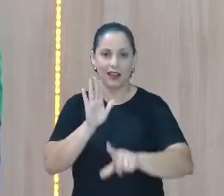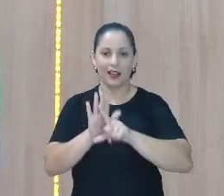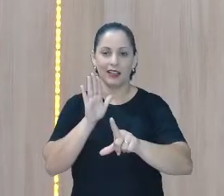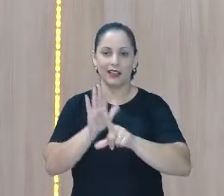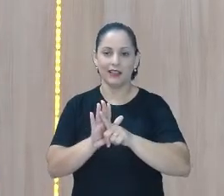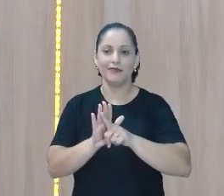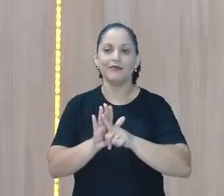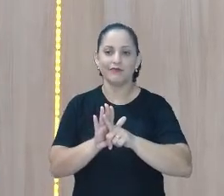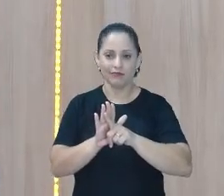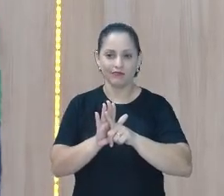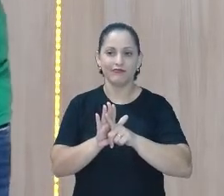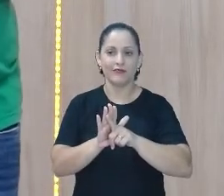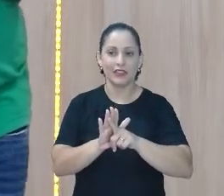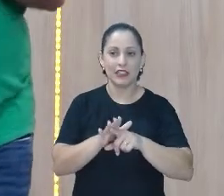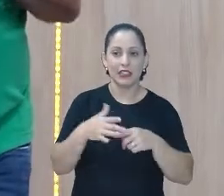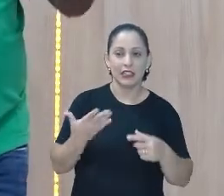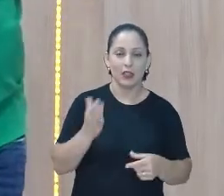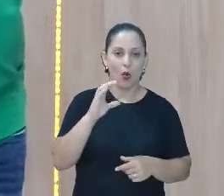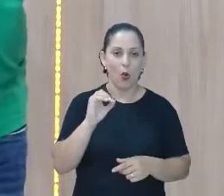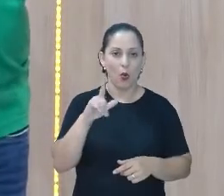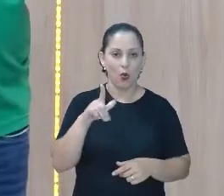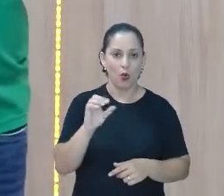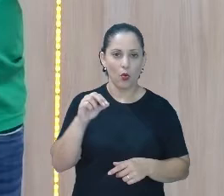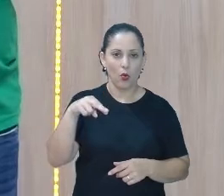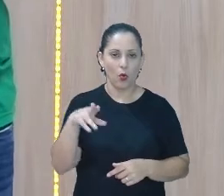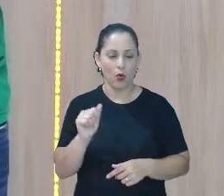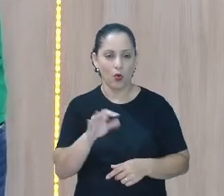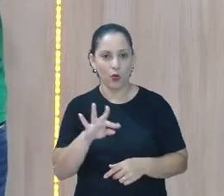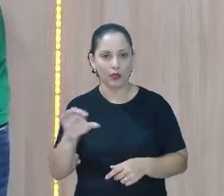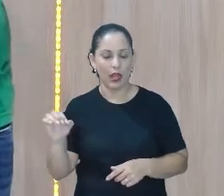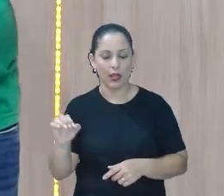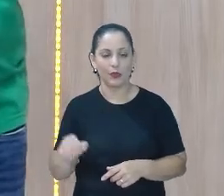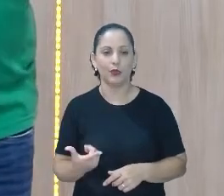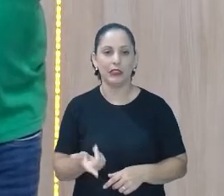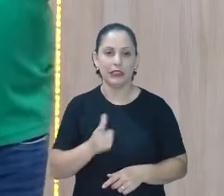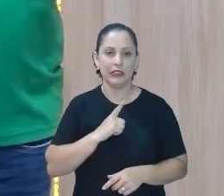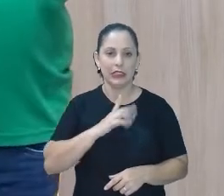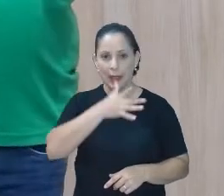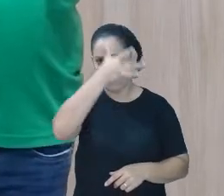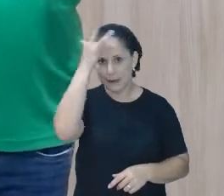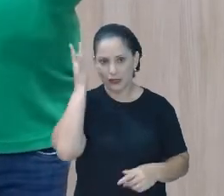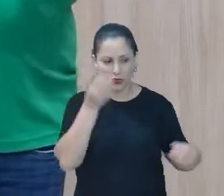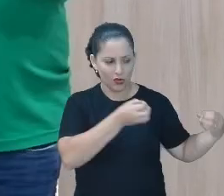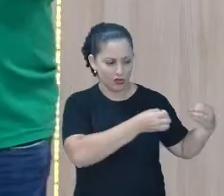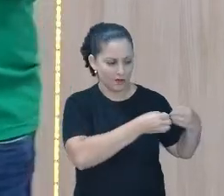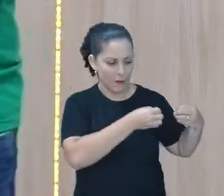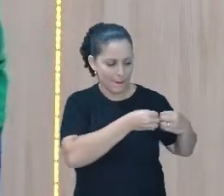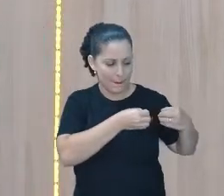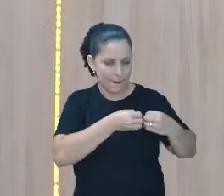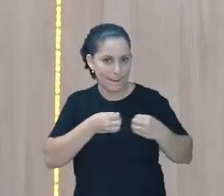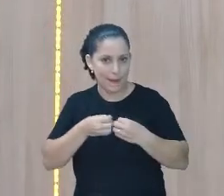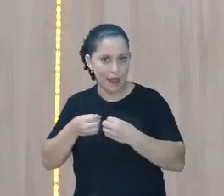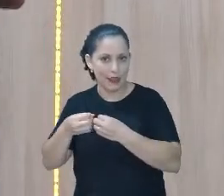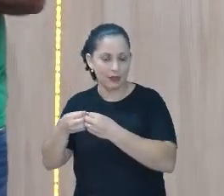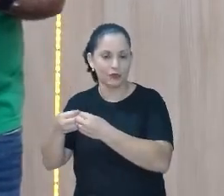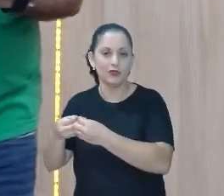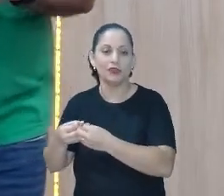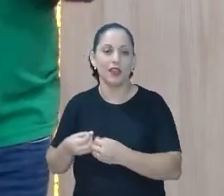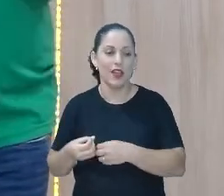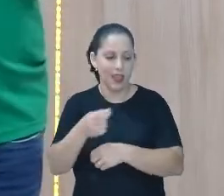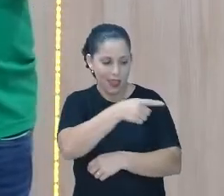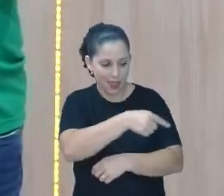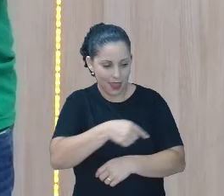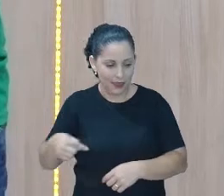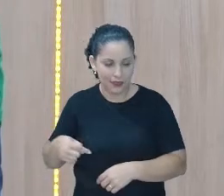qual alguns povos, né, que habitavam ali nas fronteiras do Império Romano, eles passaram a ser